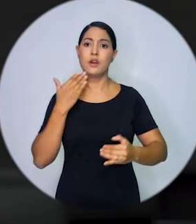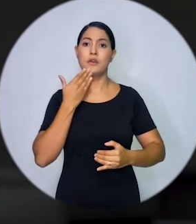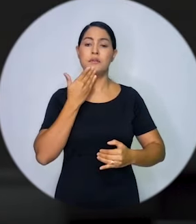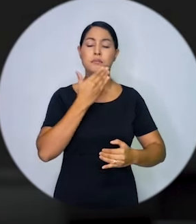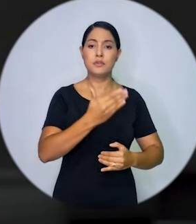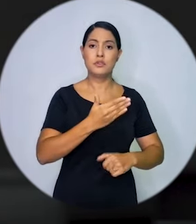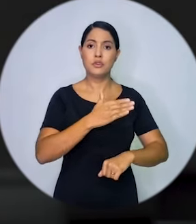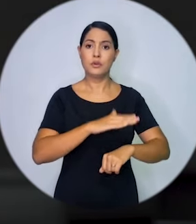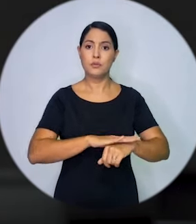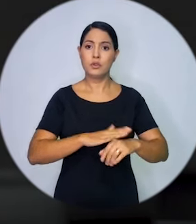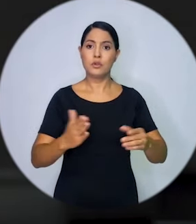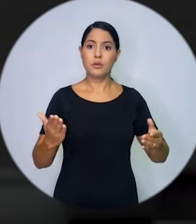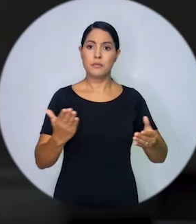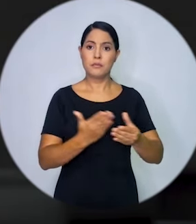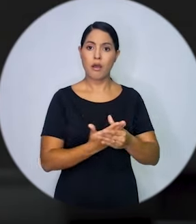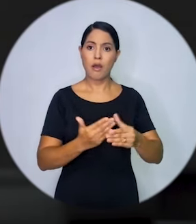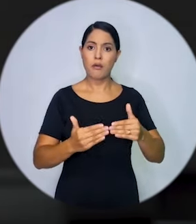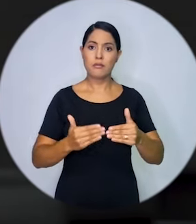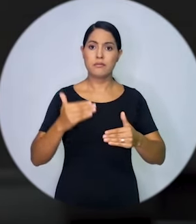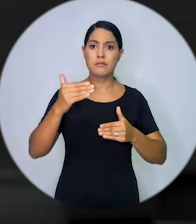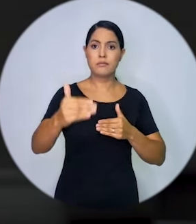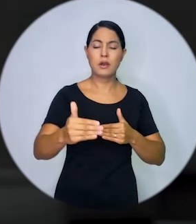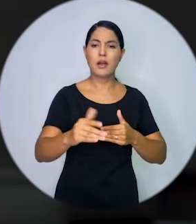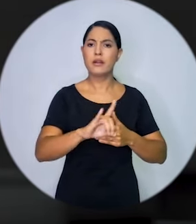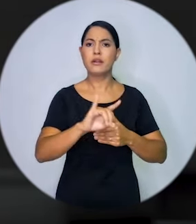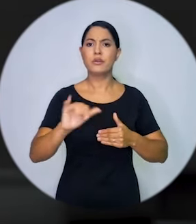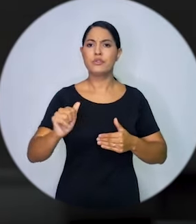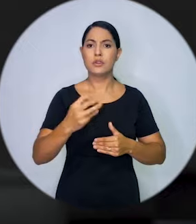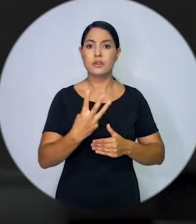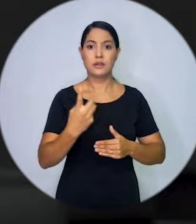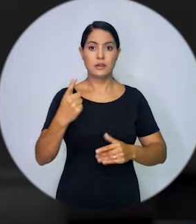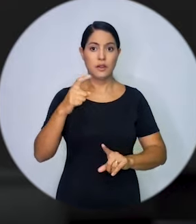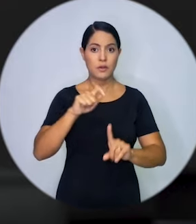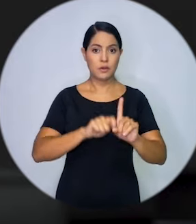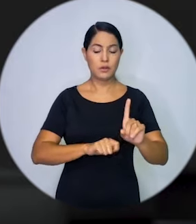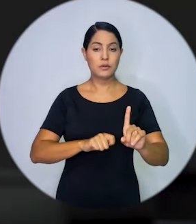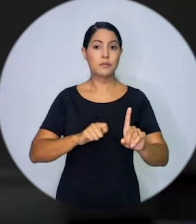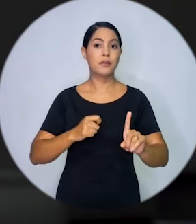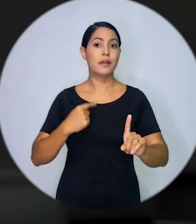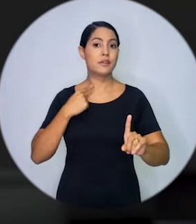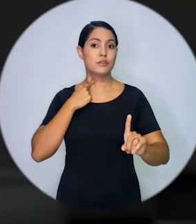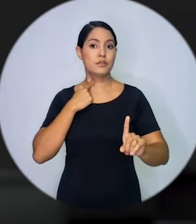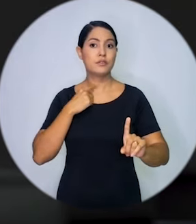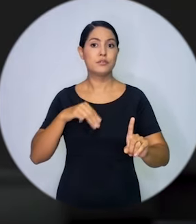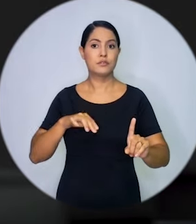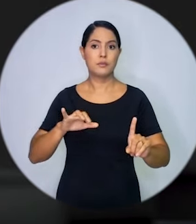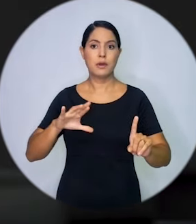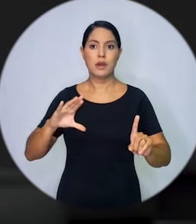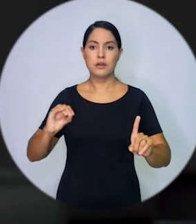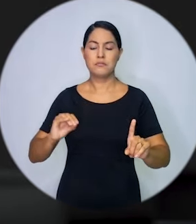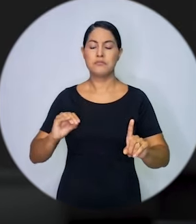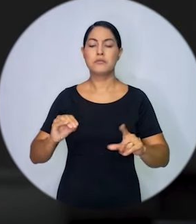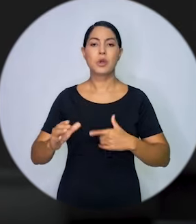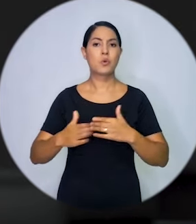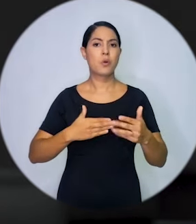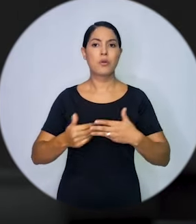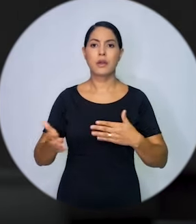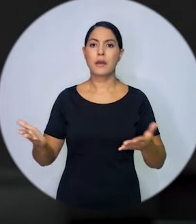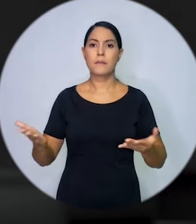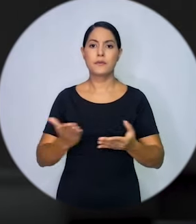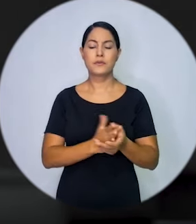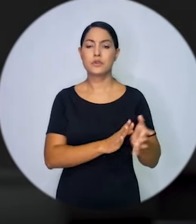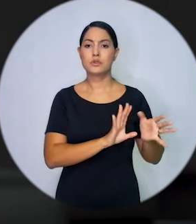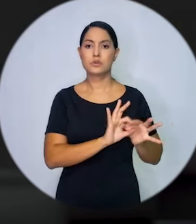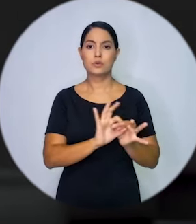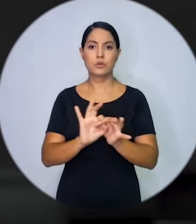prazos processuais para os advogados do Rio Grande do Sul até o dia 31 de maio. A suspensão inclui todos os processos em